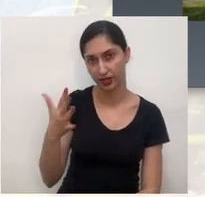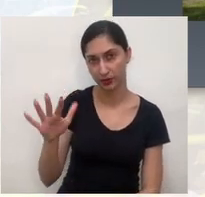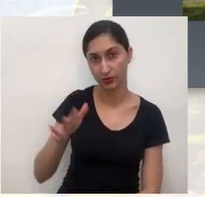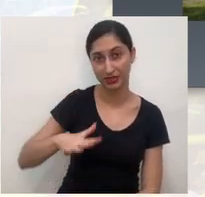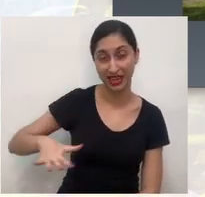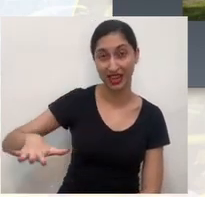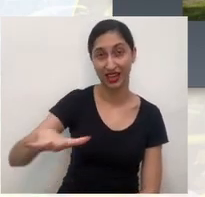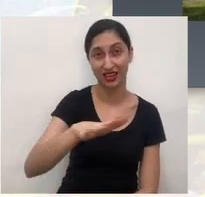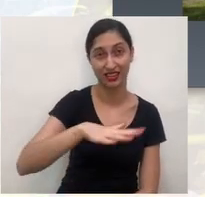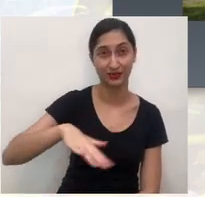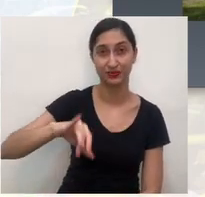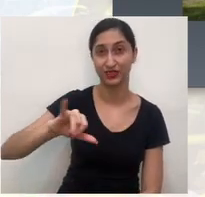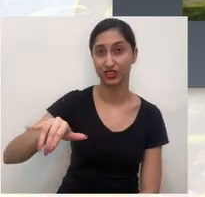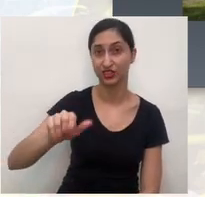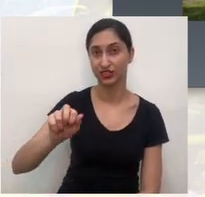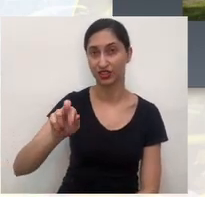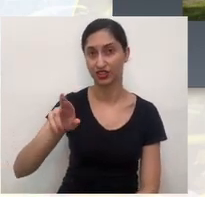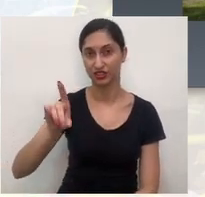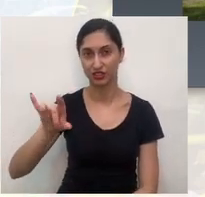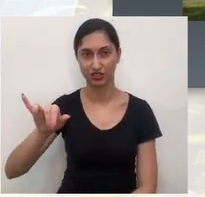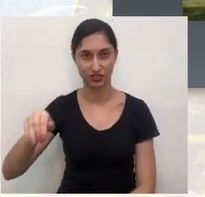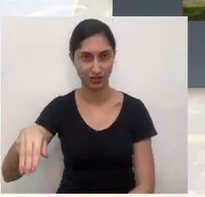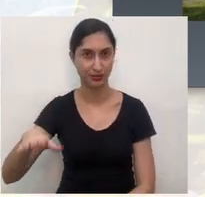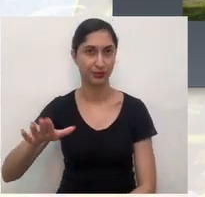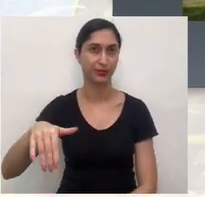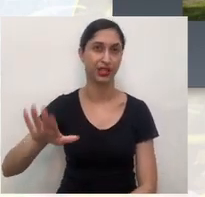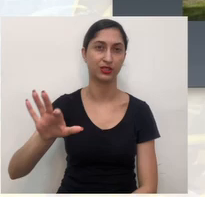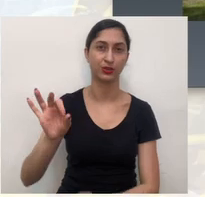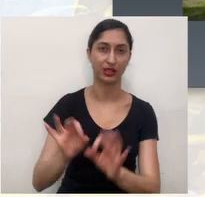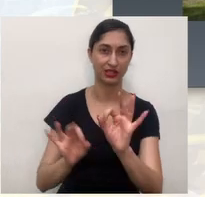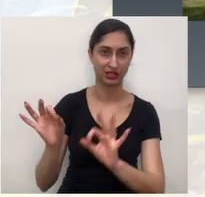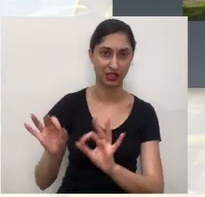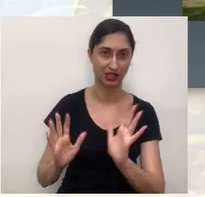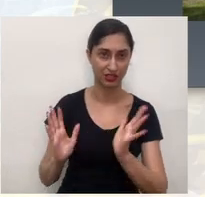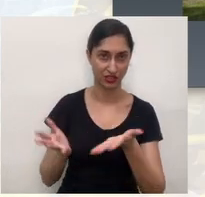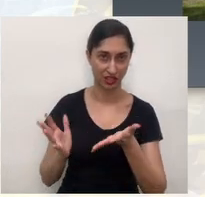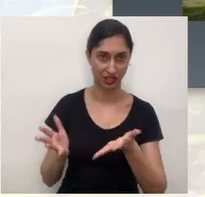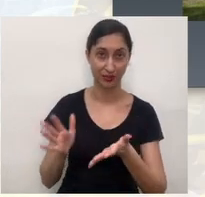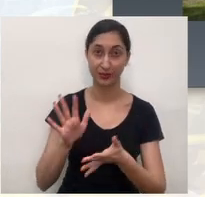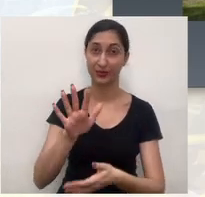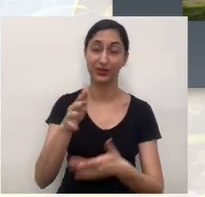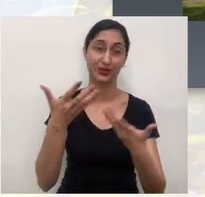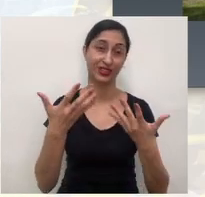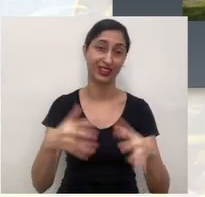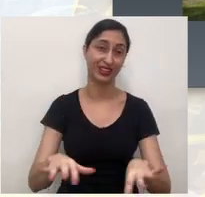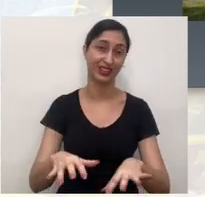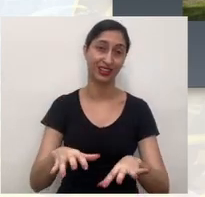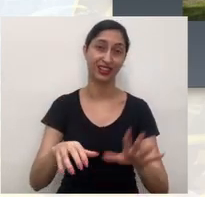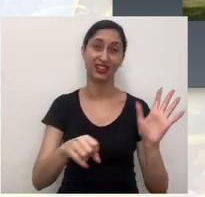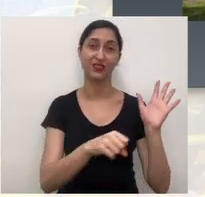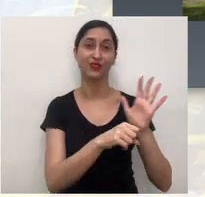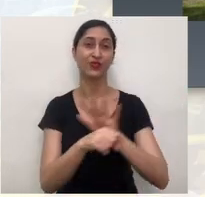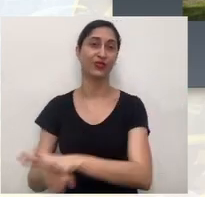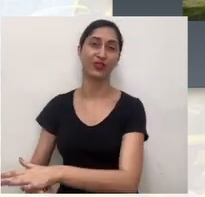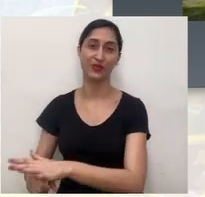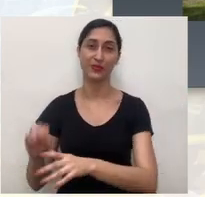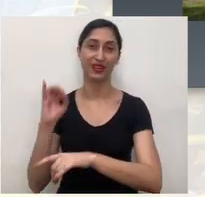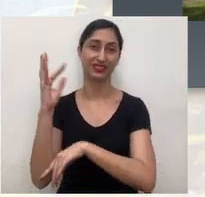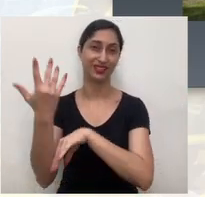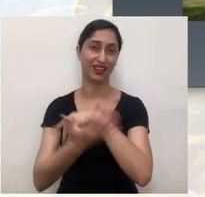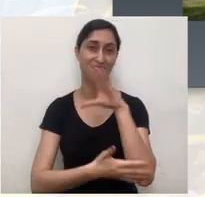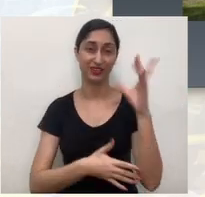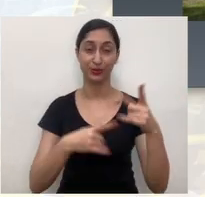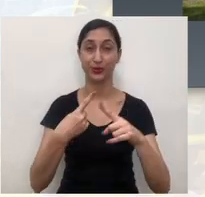de jardim mais tratada, mais elaborada. Mas eles não querem suprimir a paisagem porque ele tem